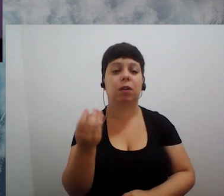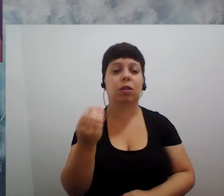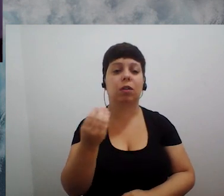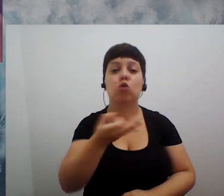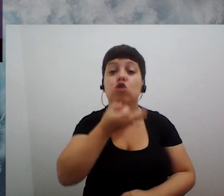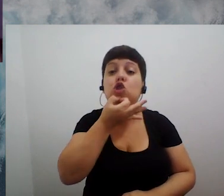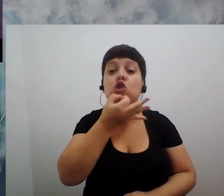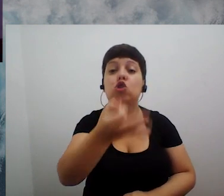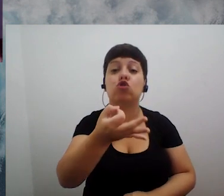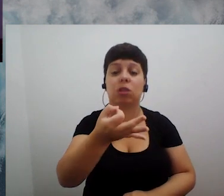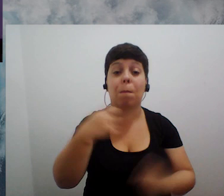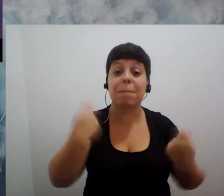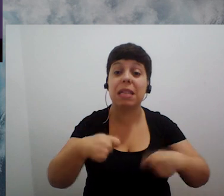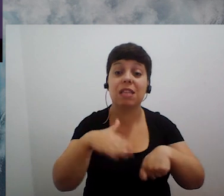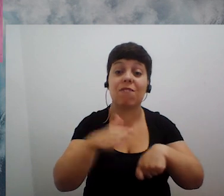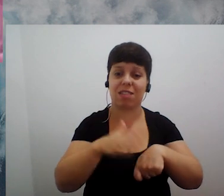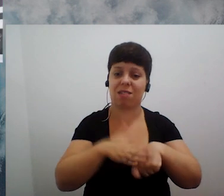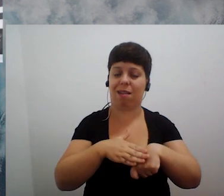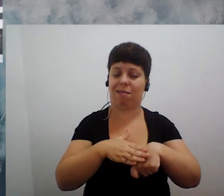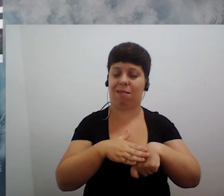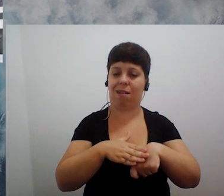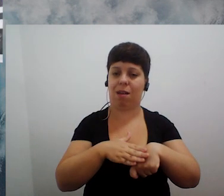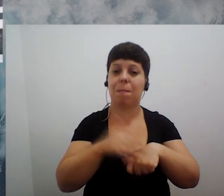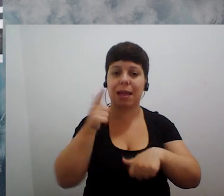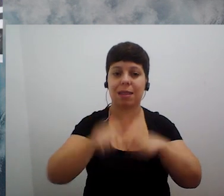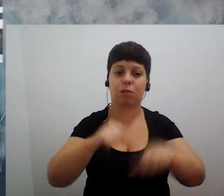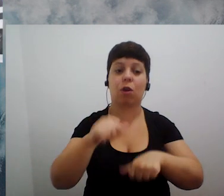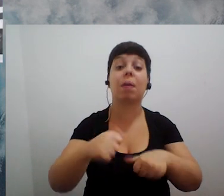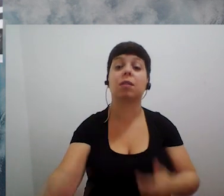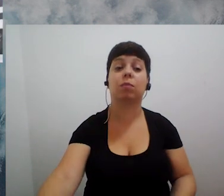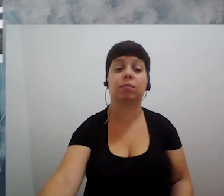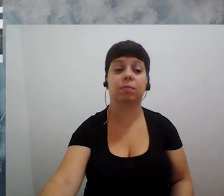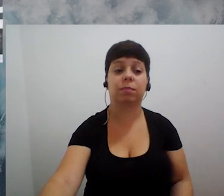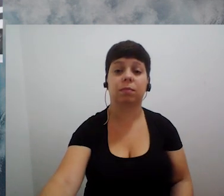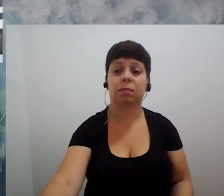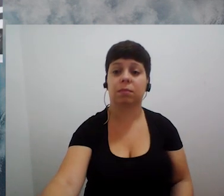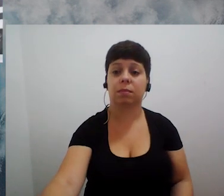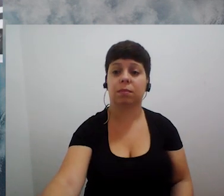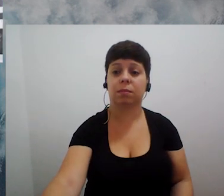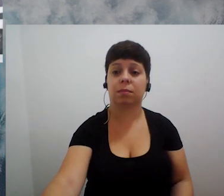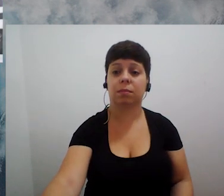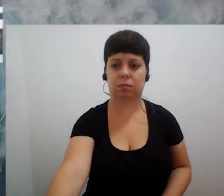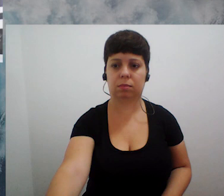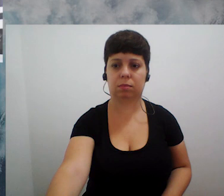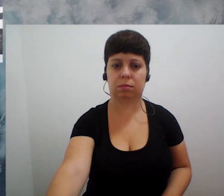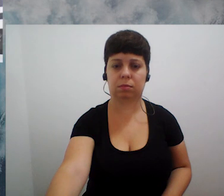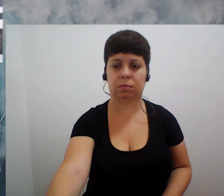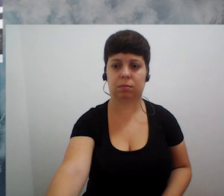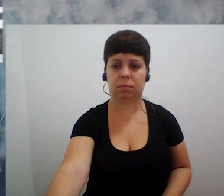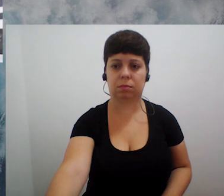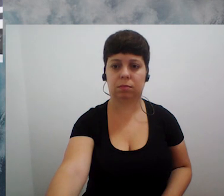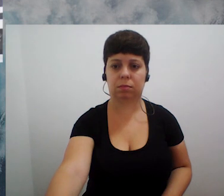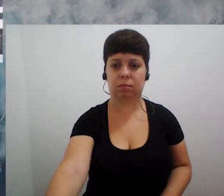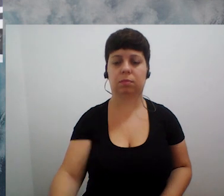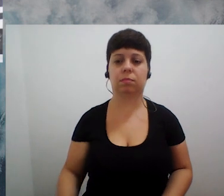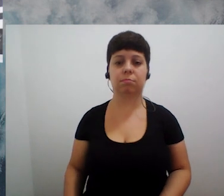conta aí, qual que é a sua sugestão? O que, que a gente precisa fazer para essa transformação? Olha, vou pedir